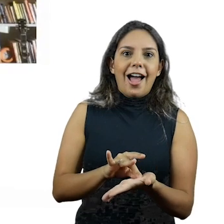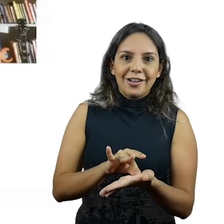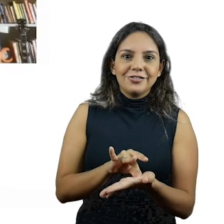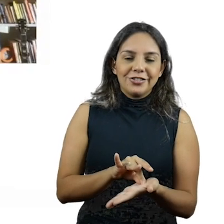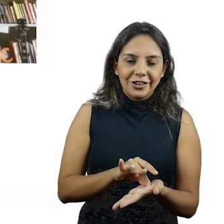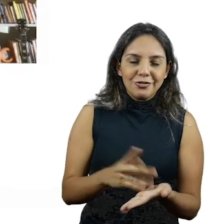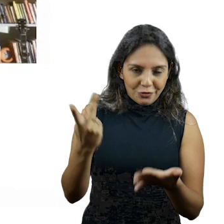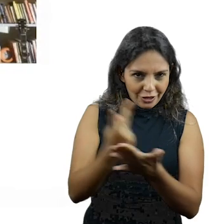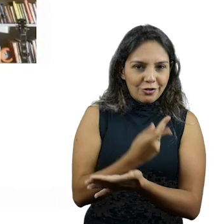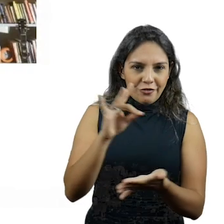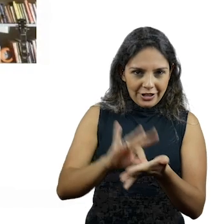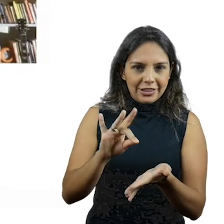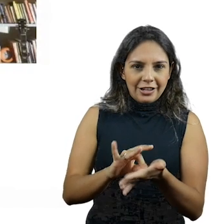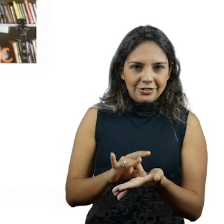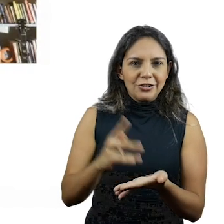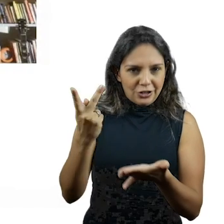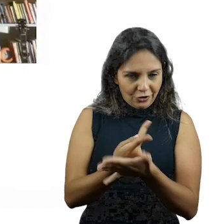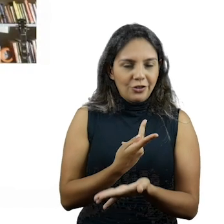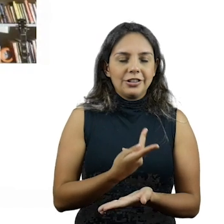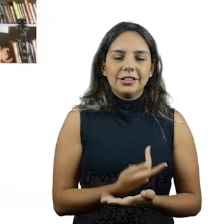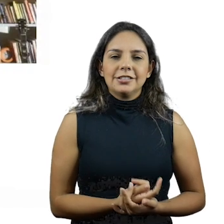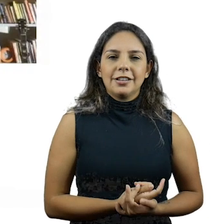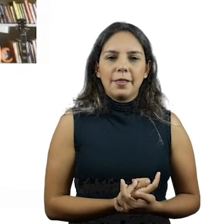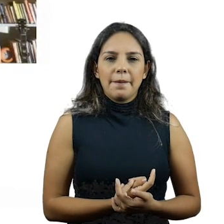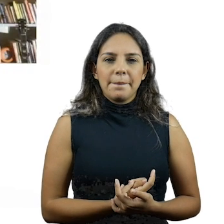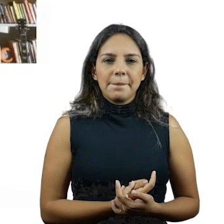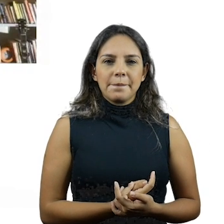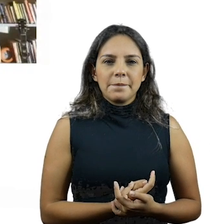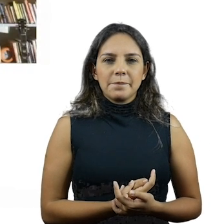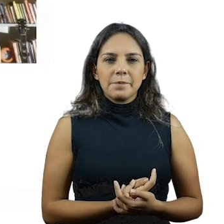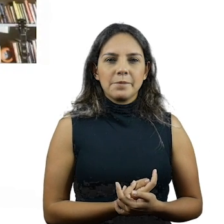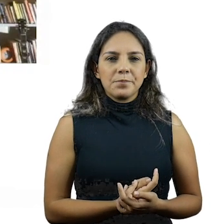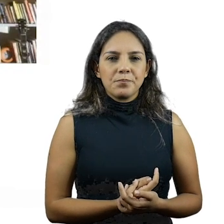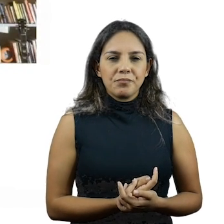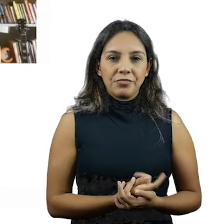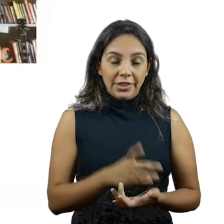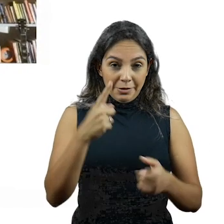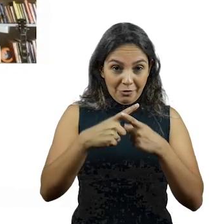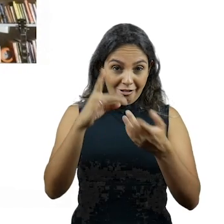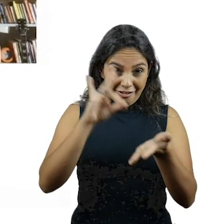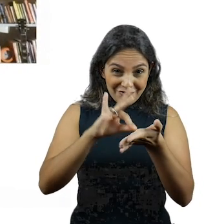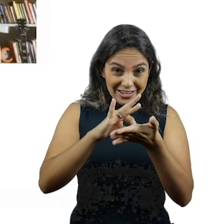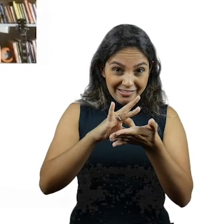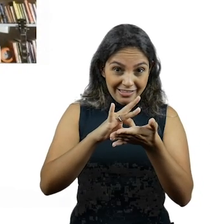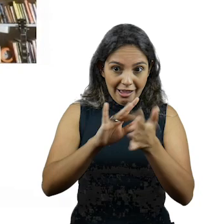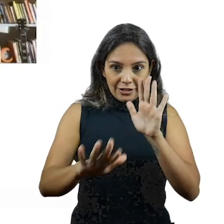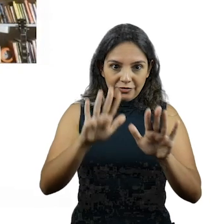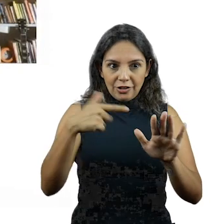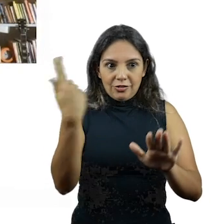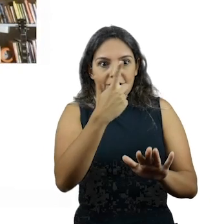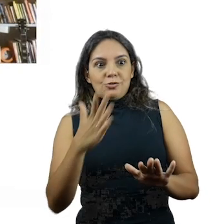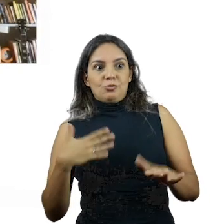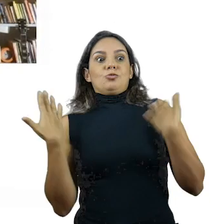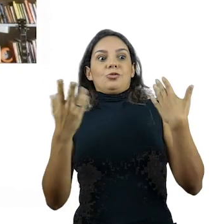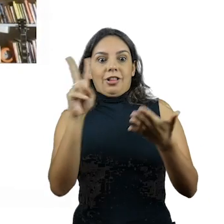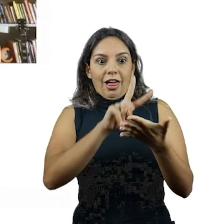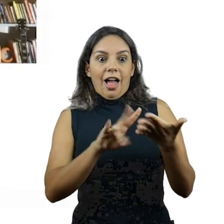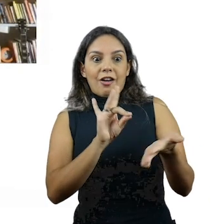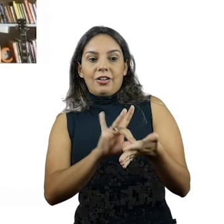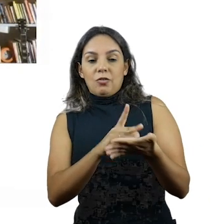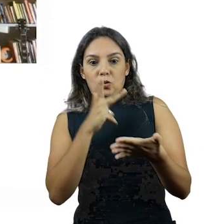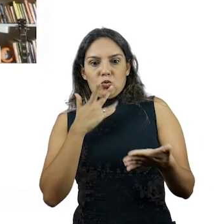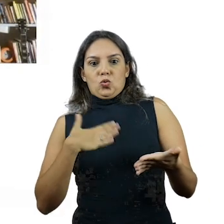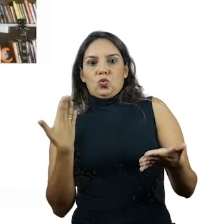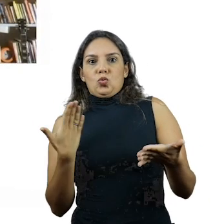foi o que aconteceu e aconteceu assim. Então eu acho que a realidade às vezes surpreende a gente, sabe? E foi